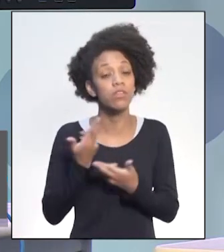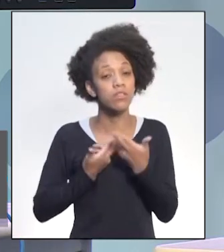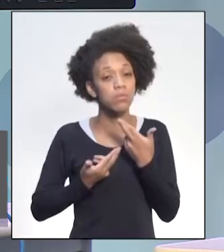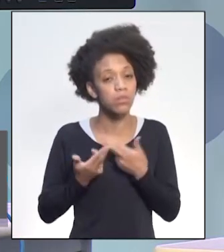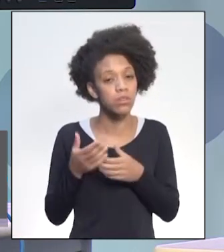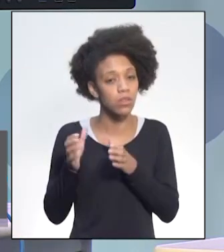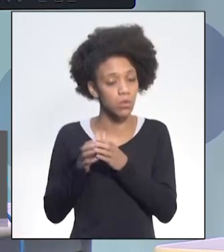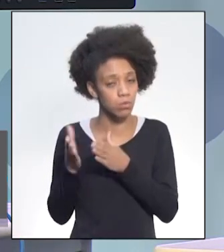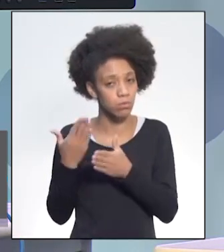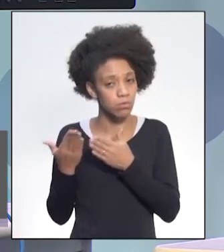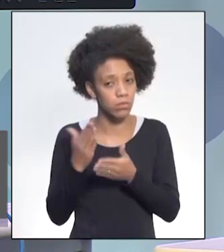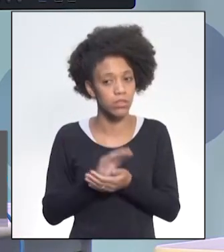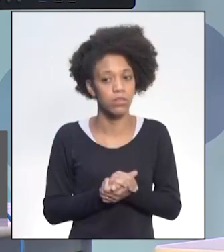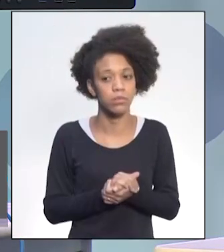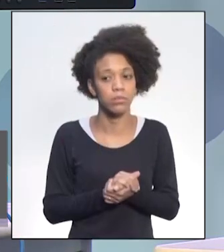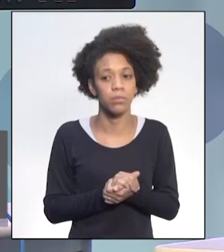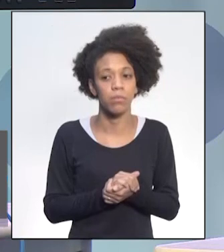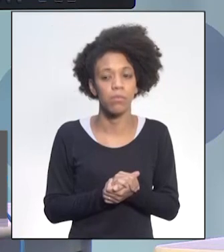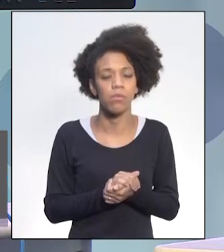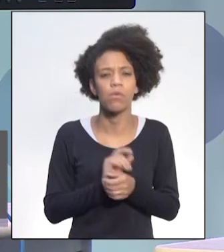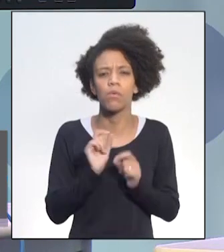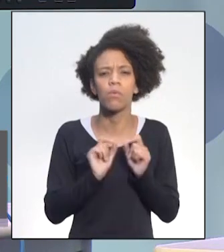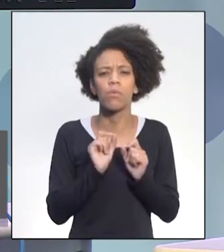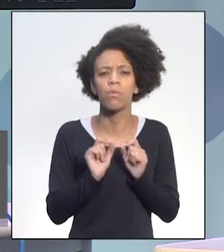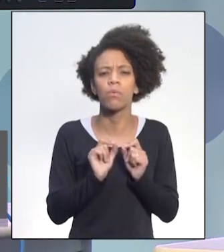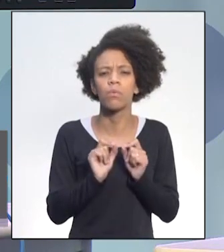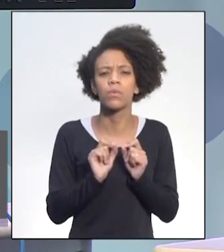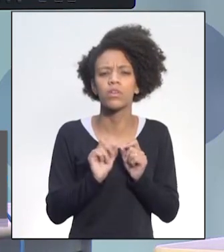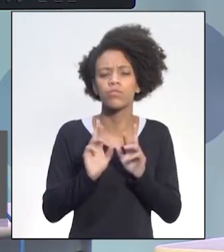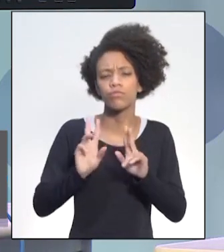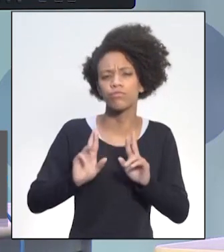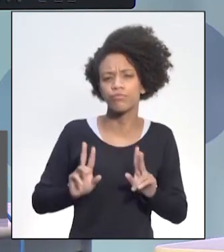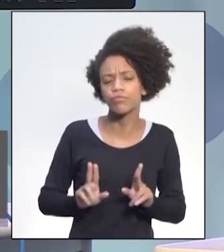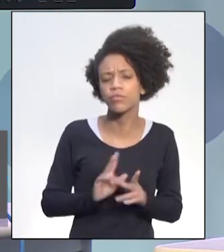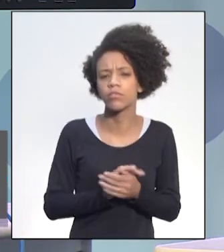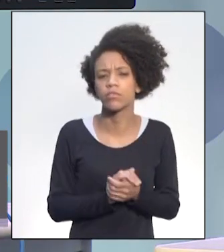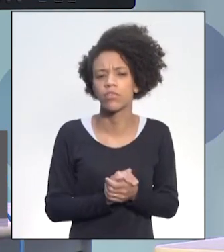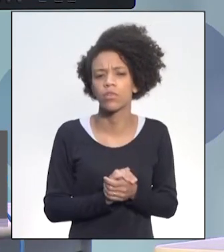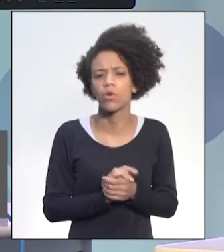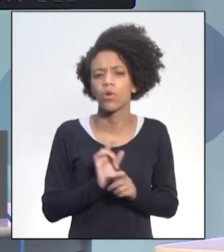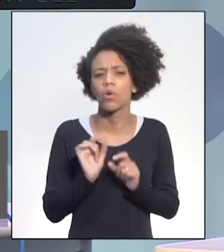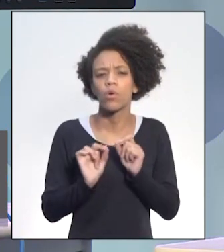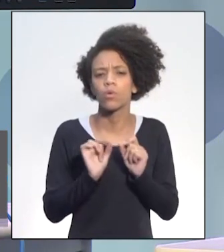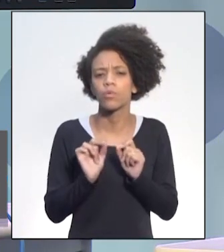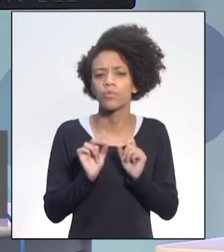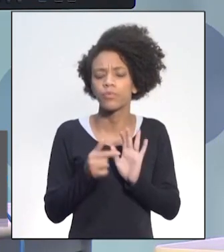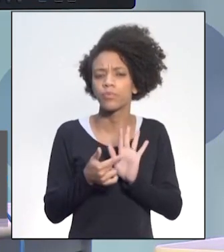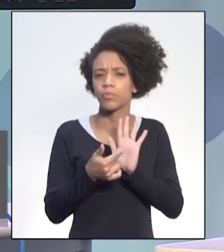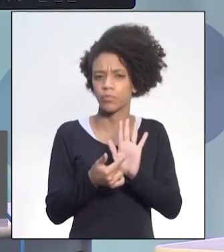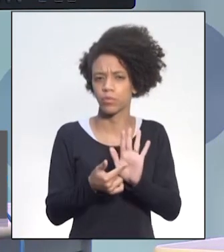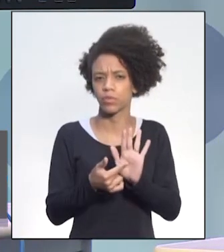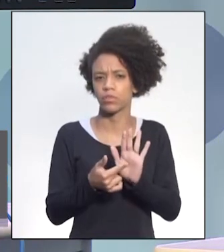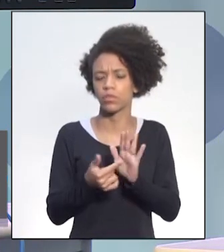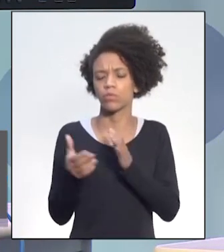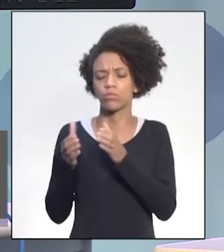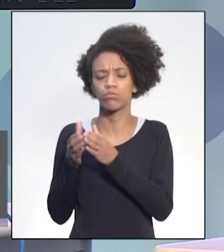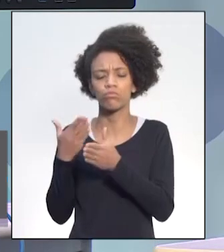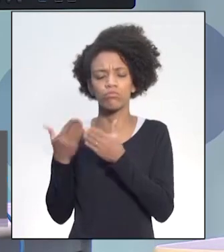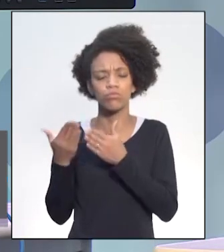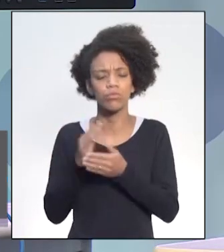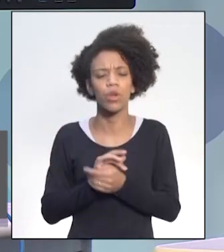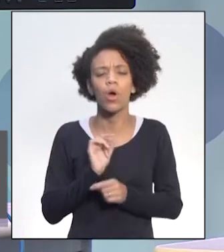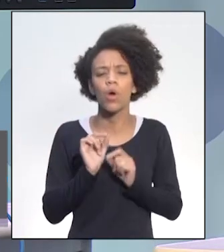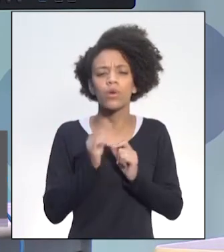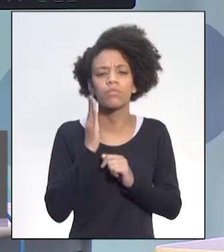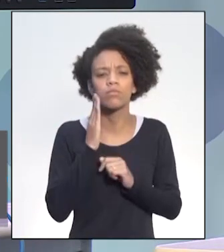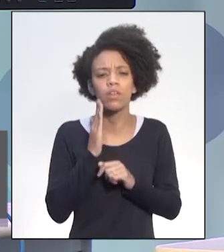no chat, né? O que influenciou nisso, né? O que quero que vocês coloquem lá no chat. O que vocês